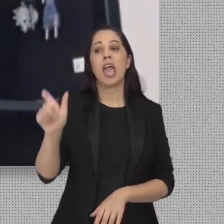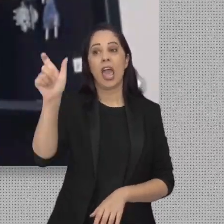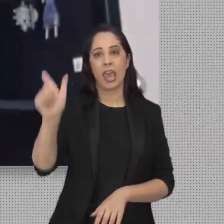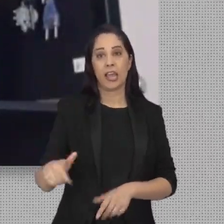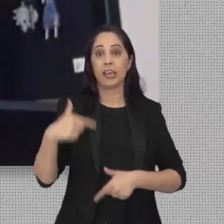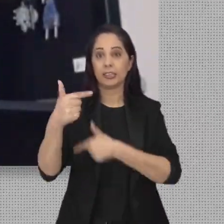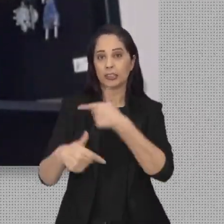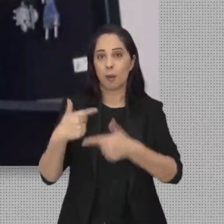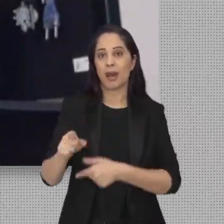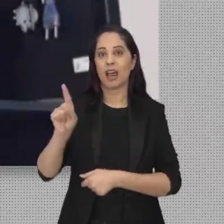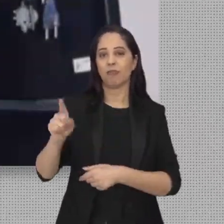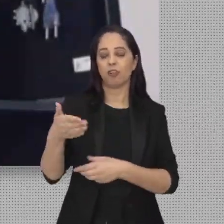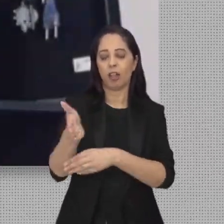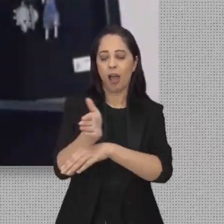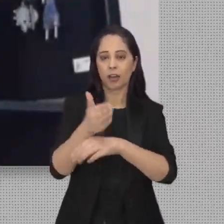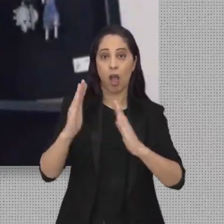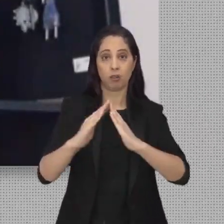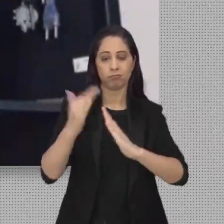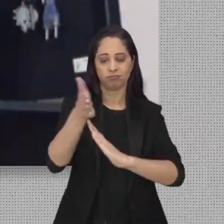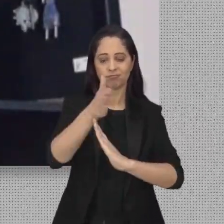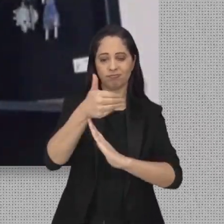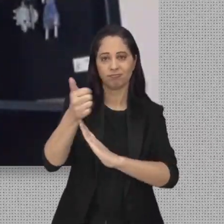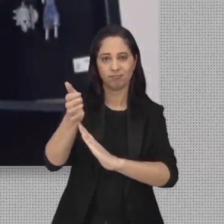adido comercial na embaixada,